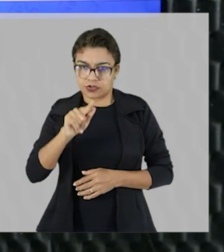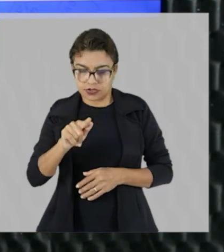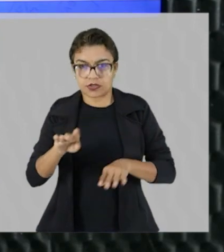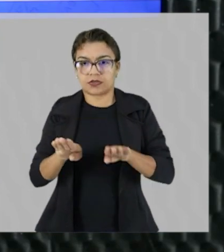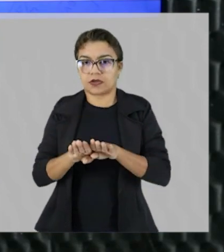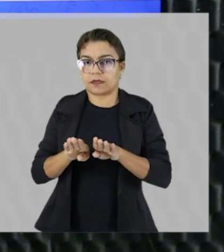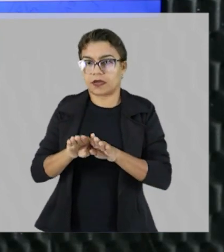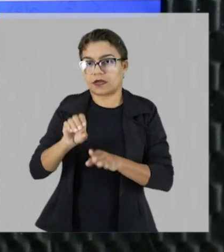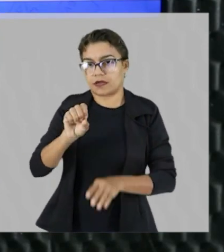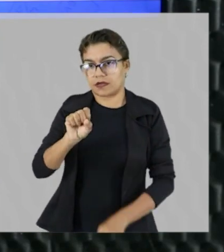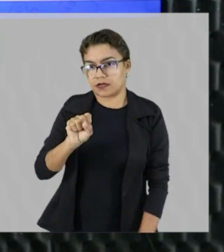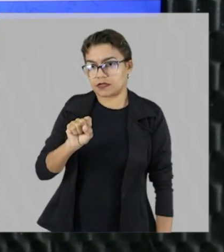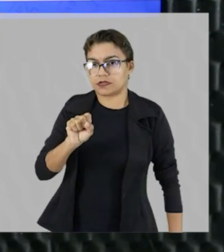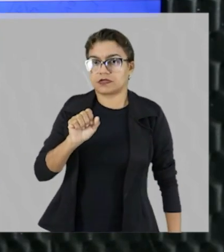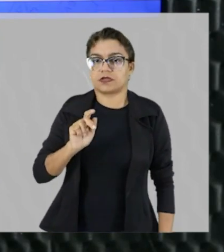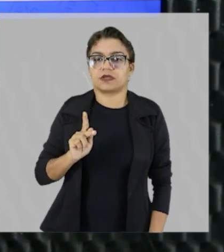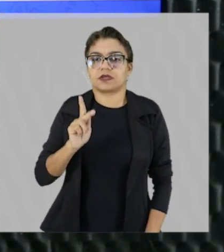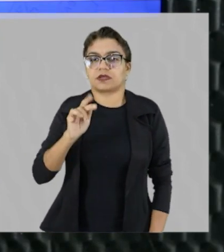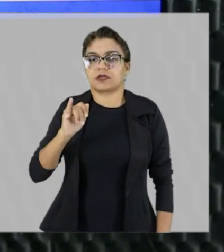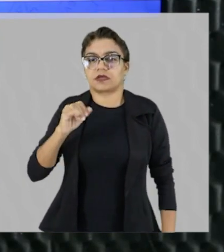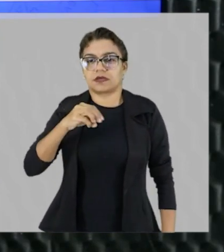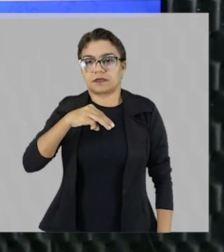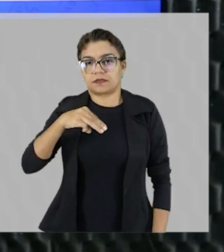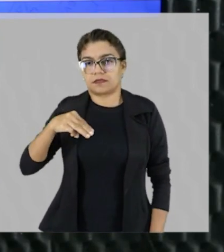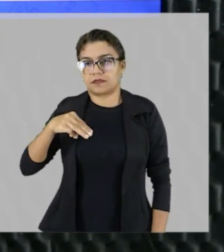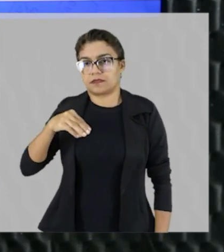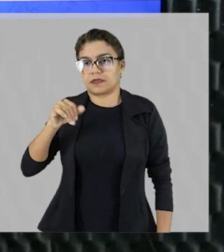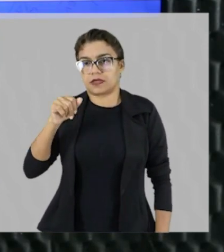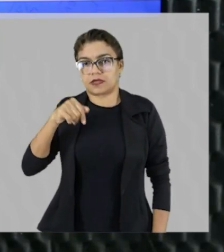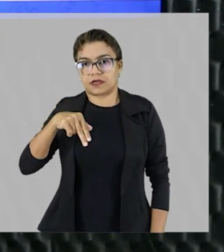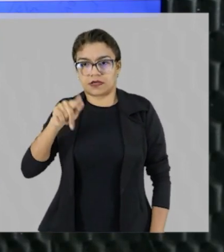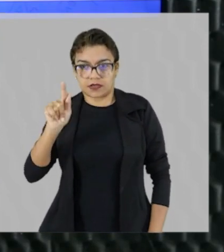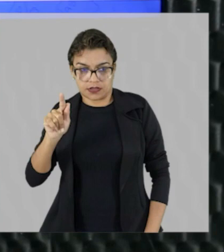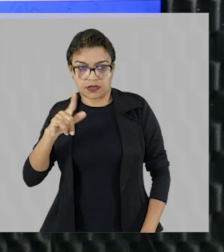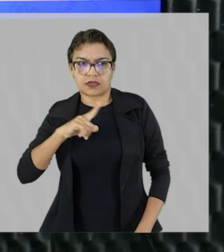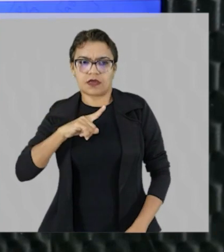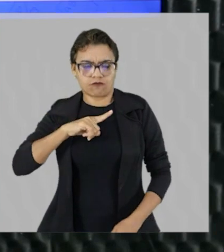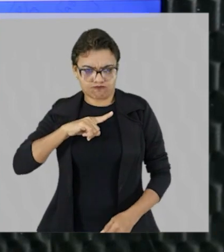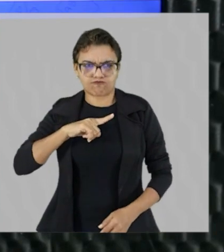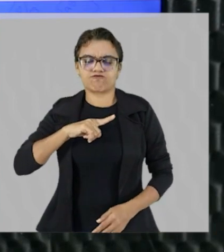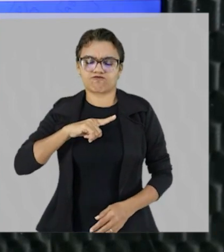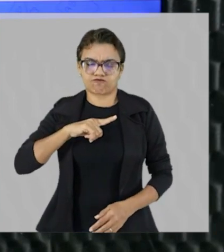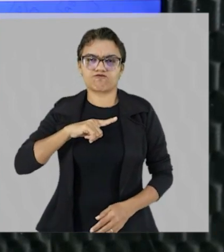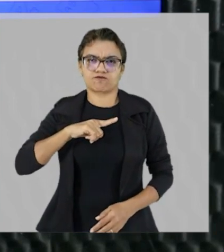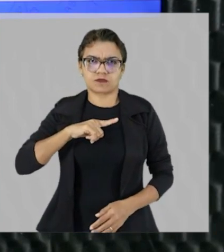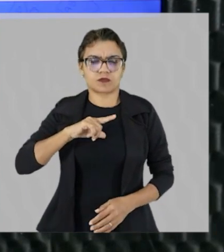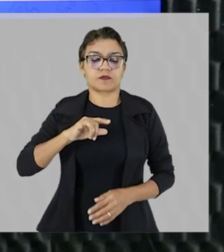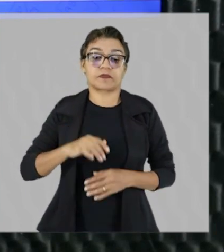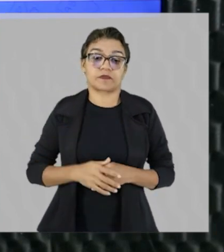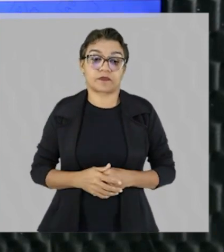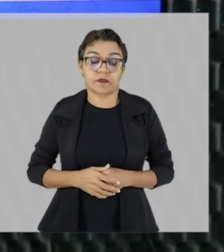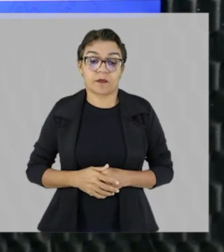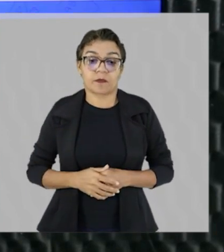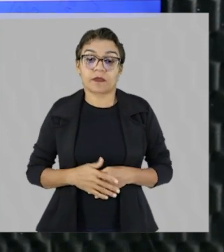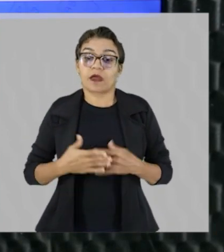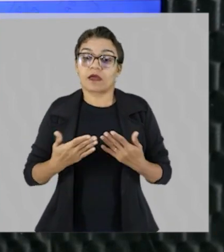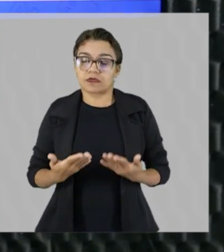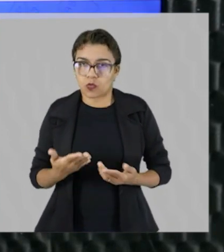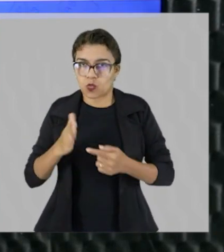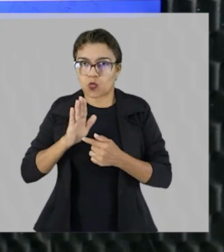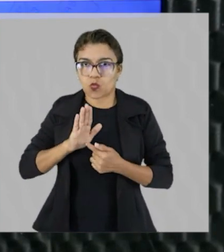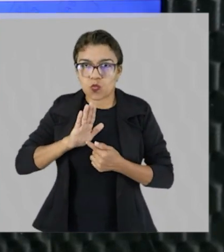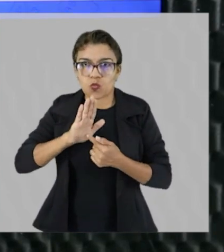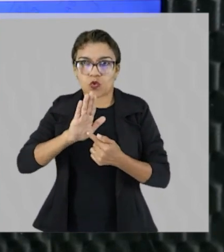língua inglesa ou qualquer outro idioma. Tá? Então, eu trouxe essa